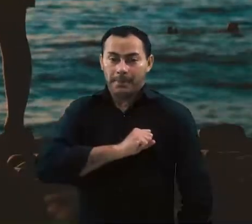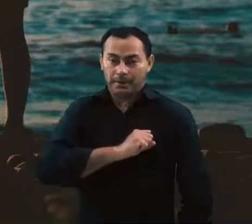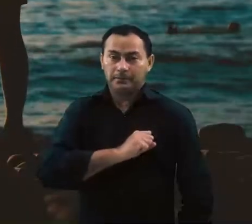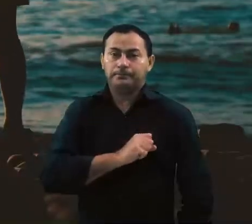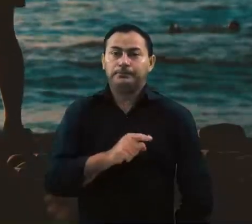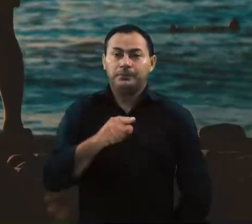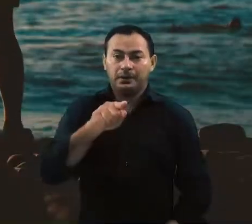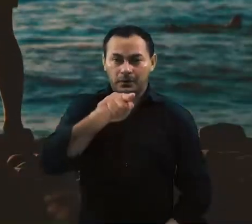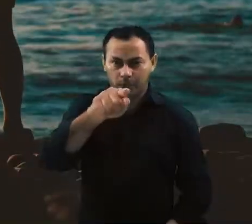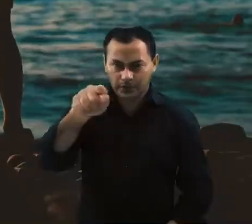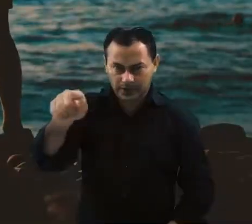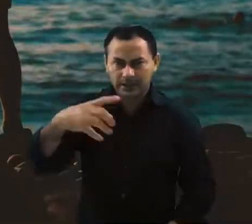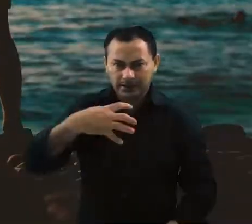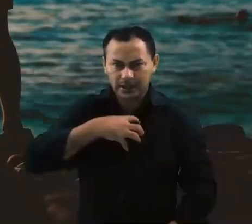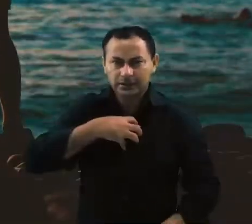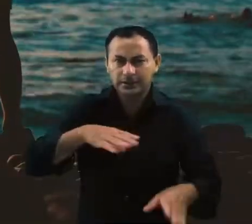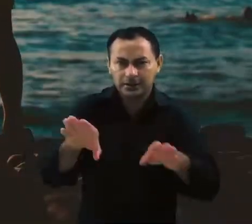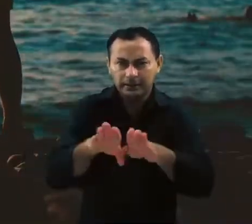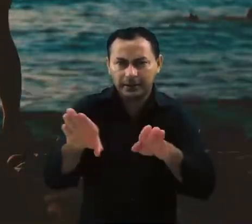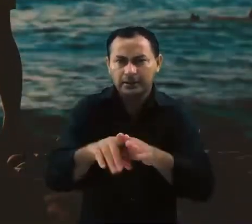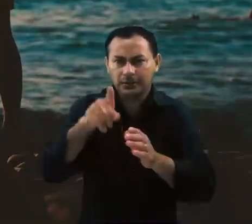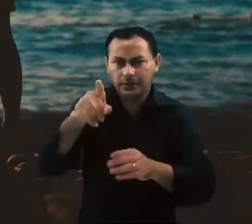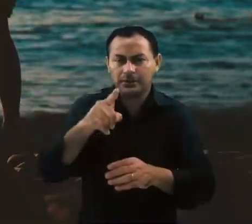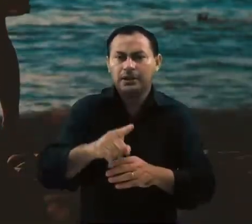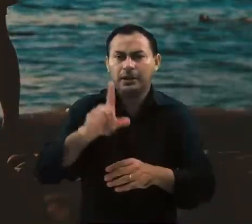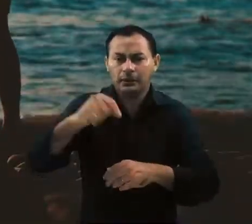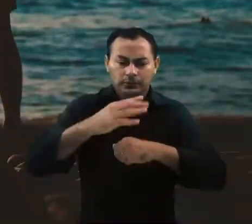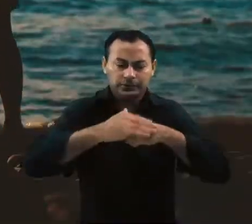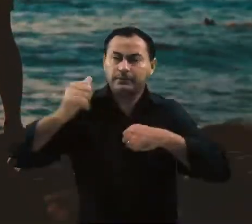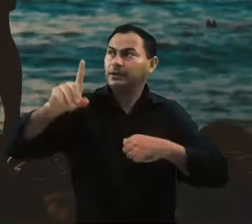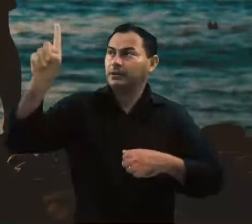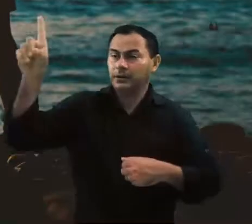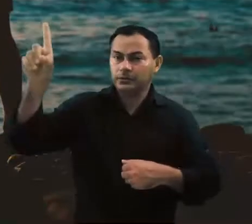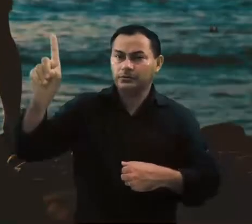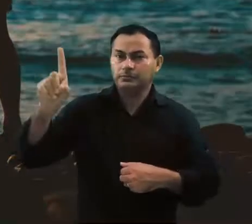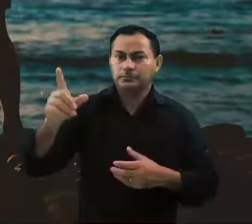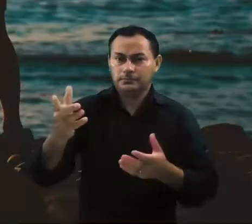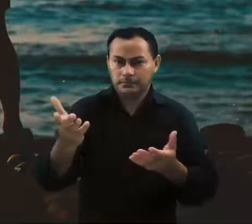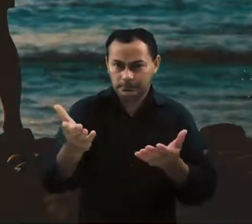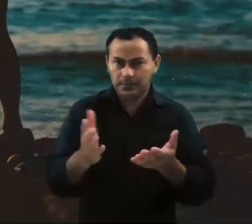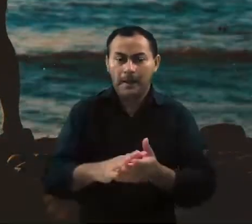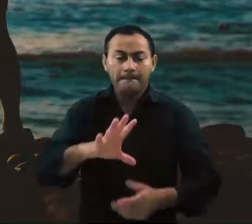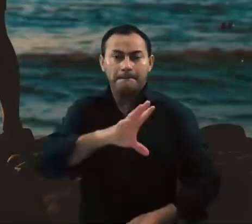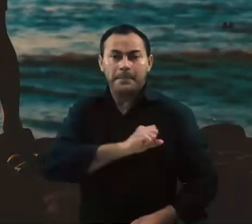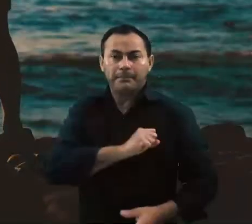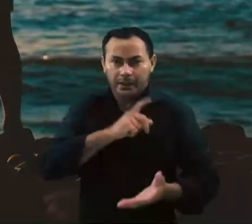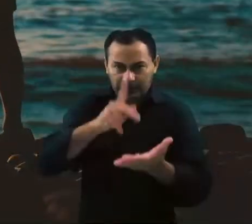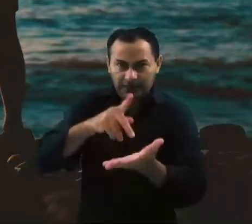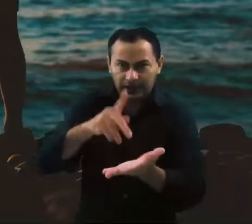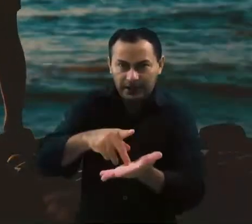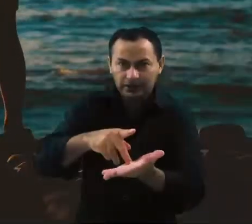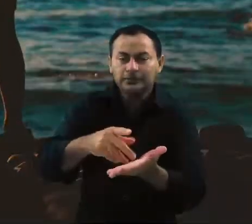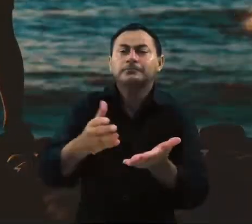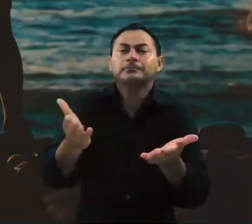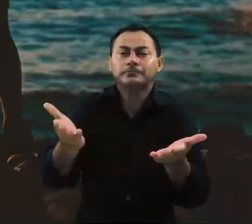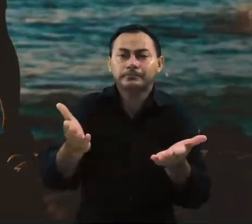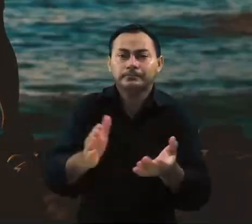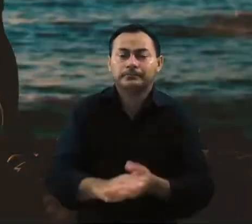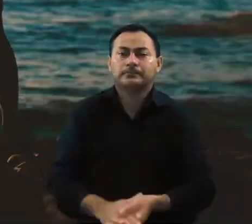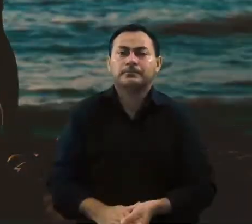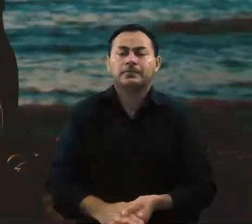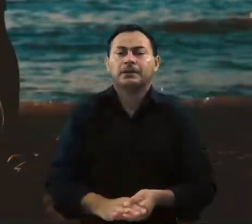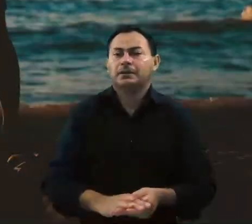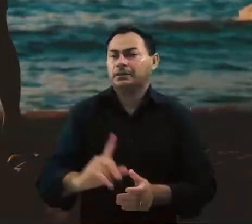amar você sente isso também você é um chamado de Deus parar amar de